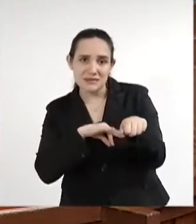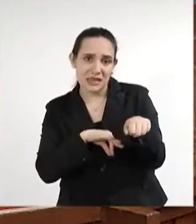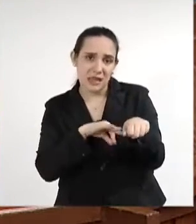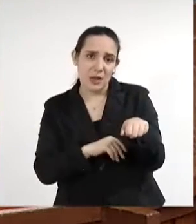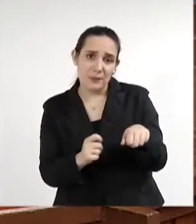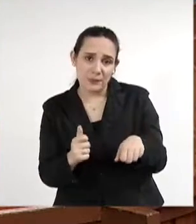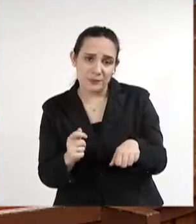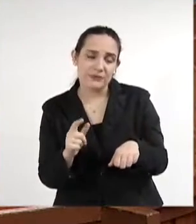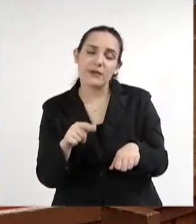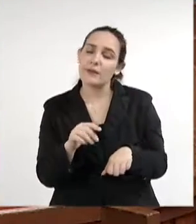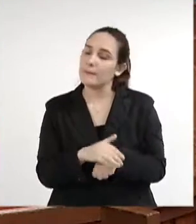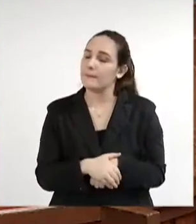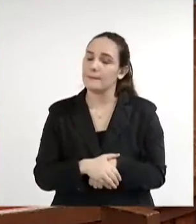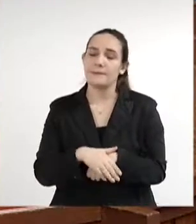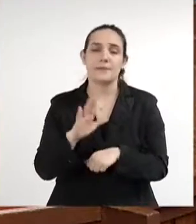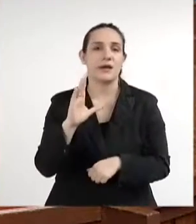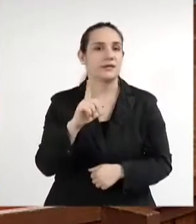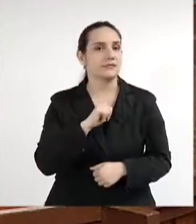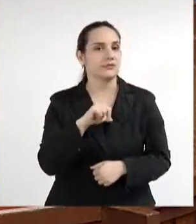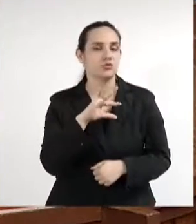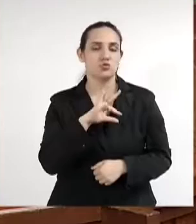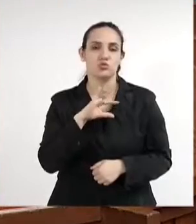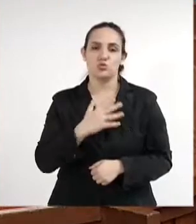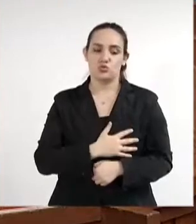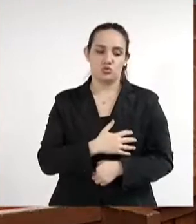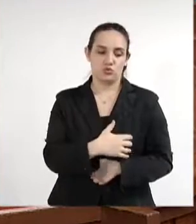onde acontece a maioria dos suicídios.